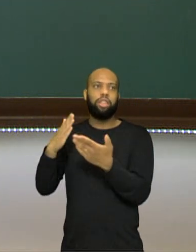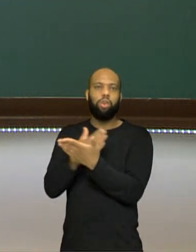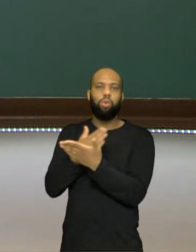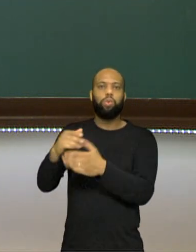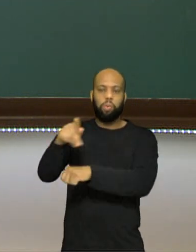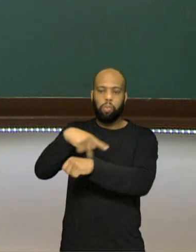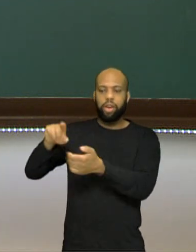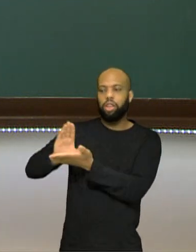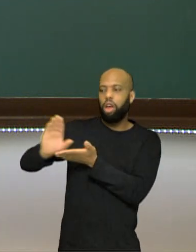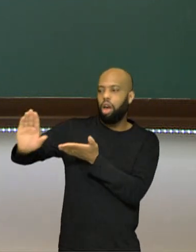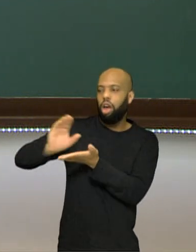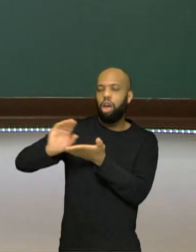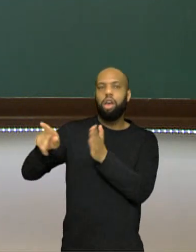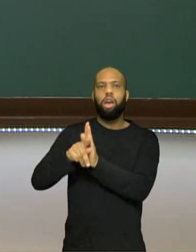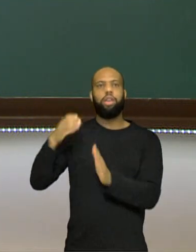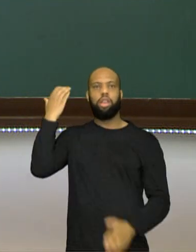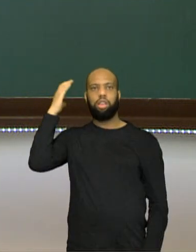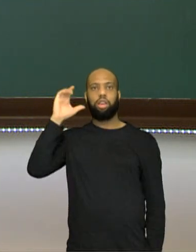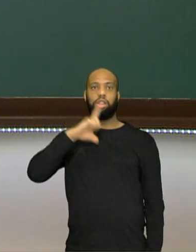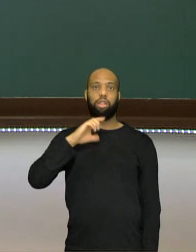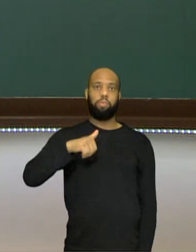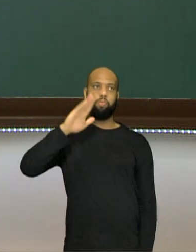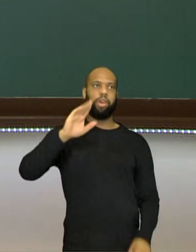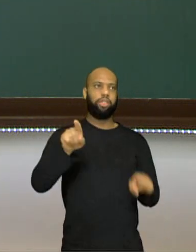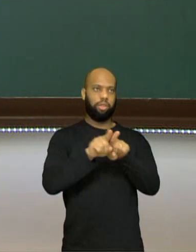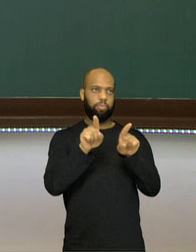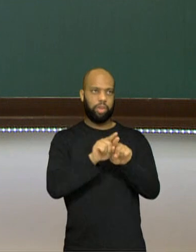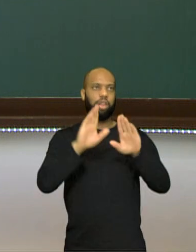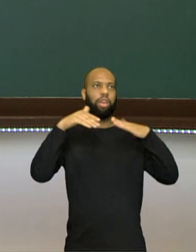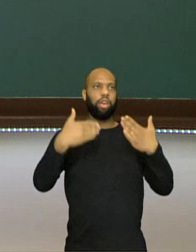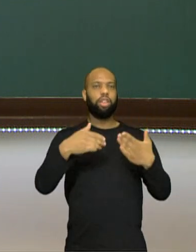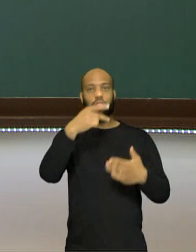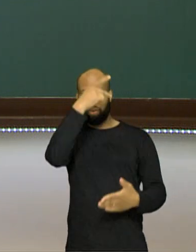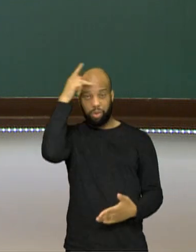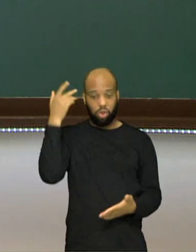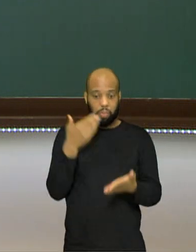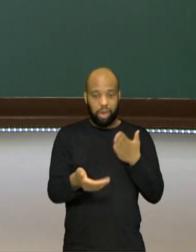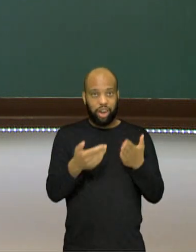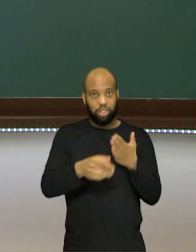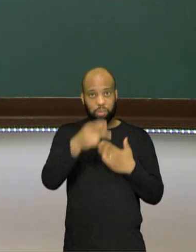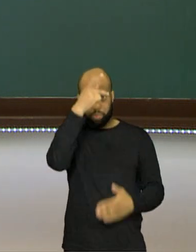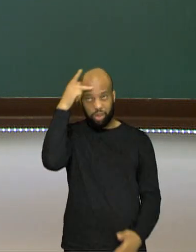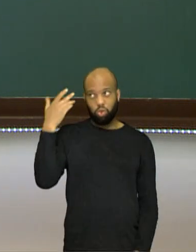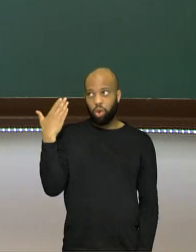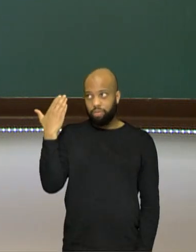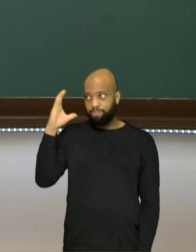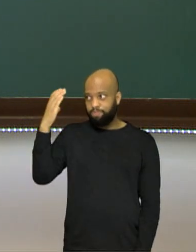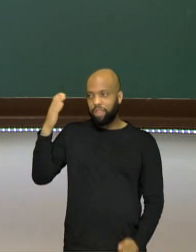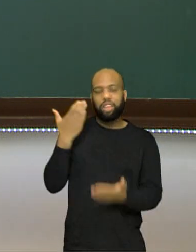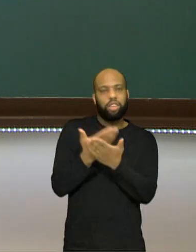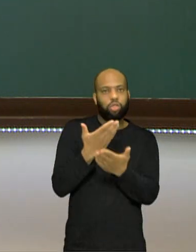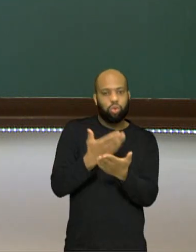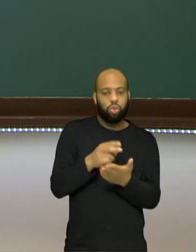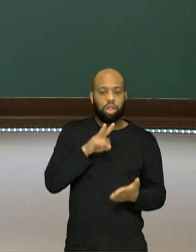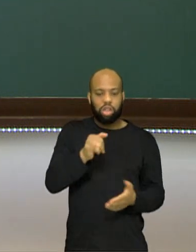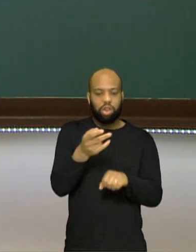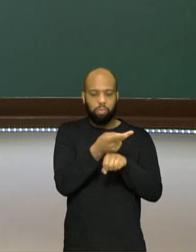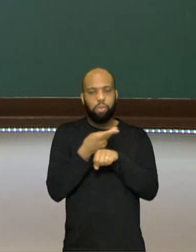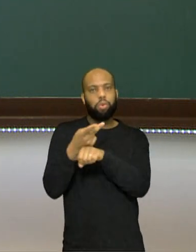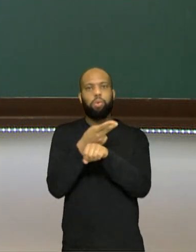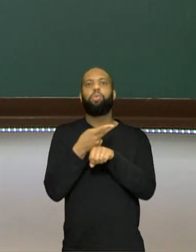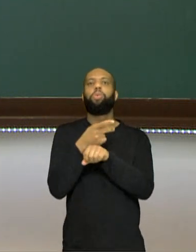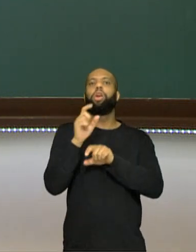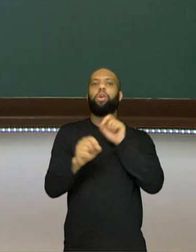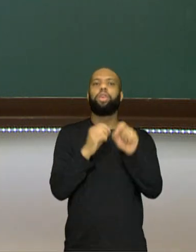acaba sendo maior. Então, a Rússia acaba perdendo muitos cientistas que vão buscar oportunidade